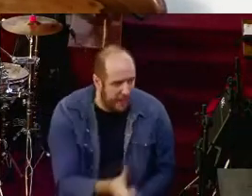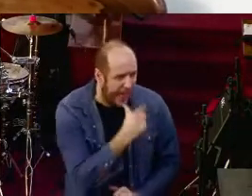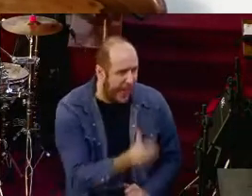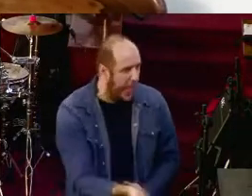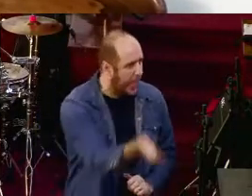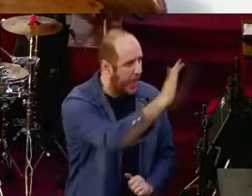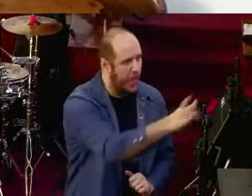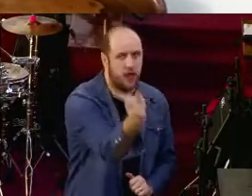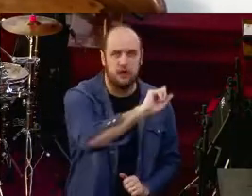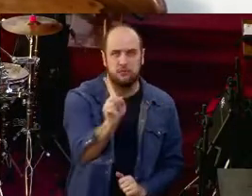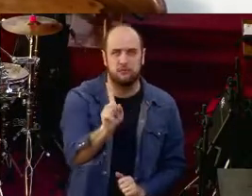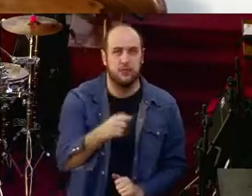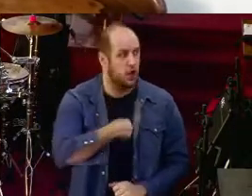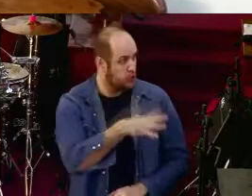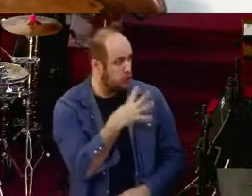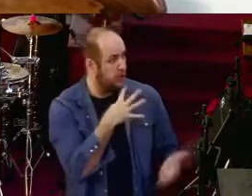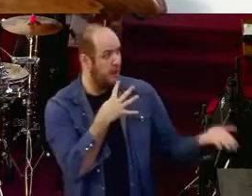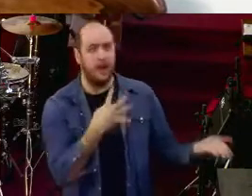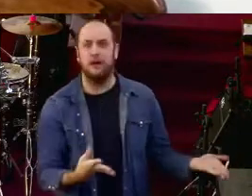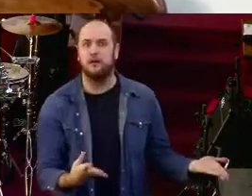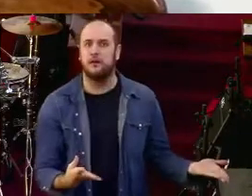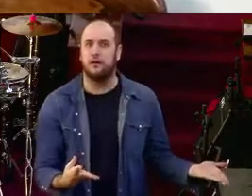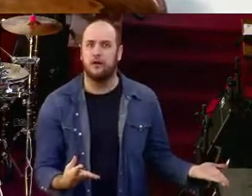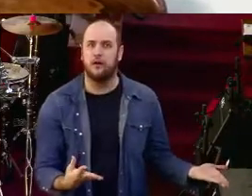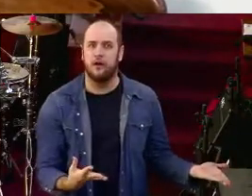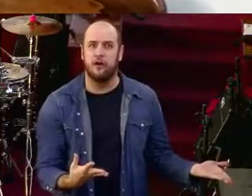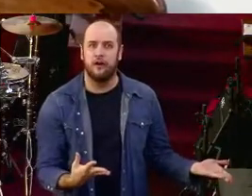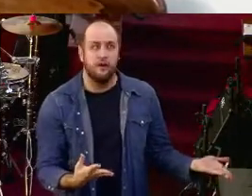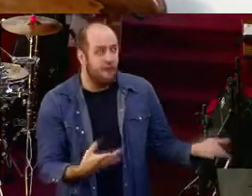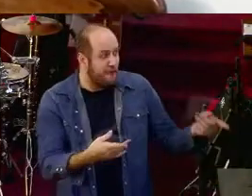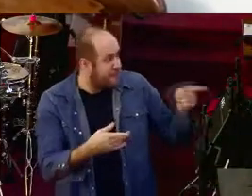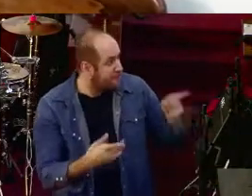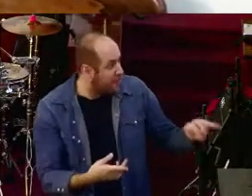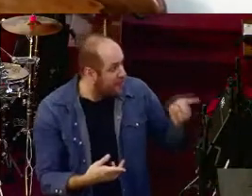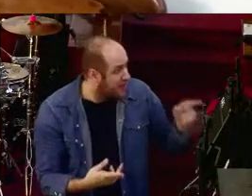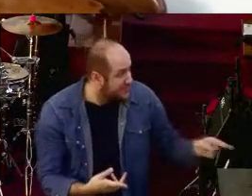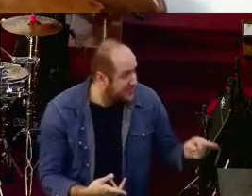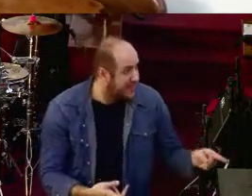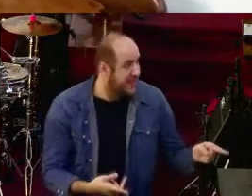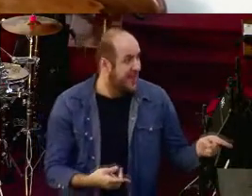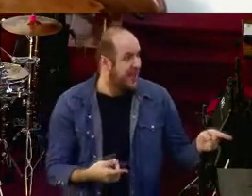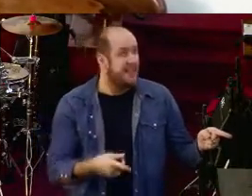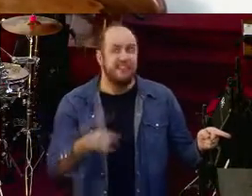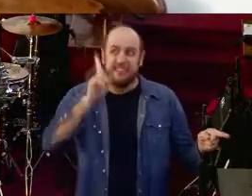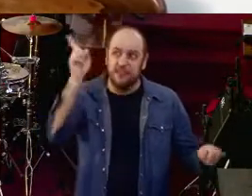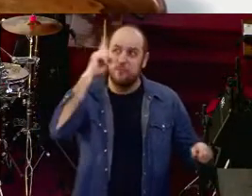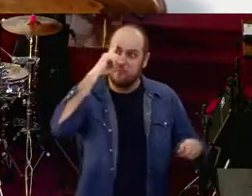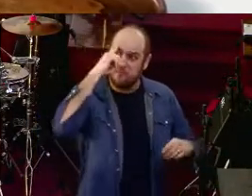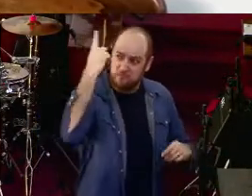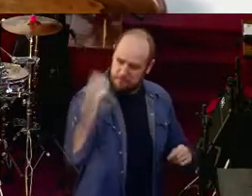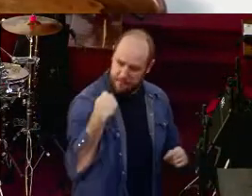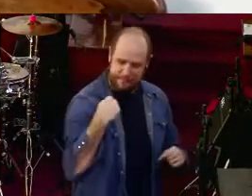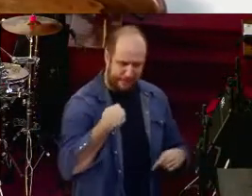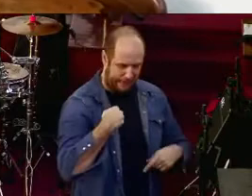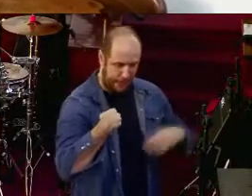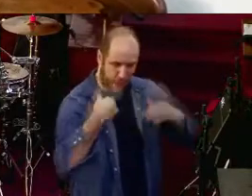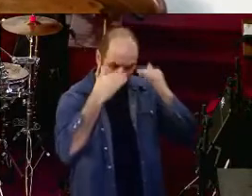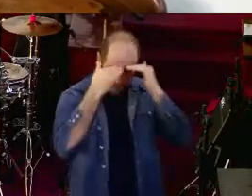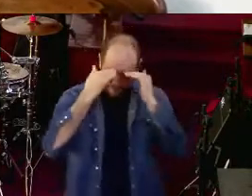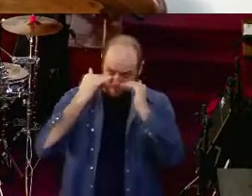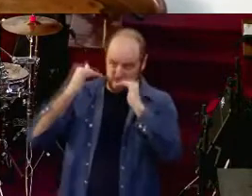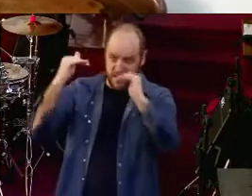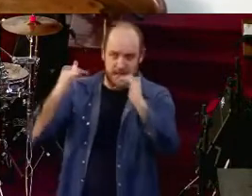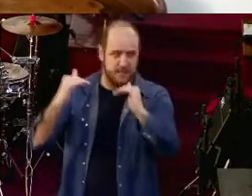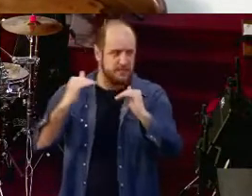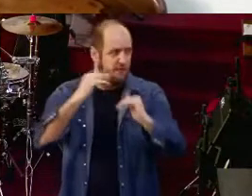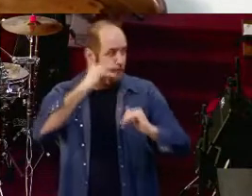Senhor. Aquele que me disse, vai e batiza com água, disse para mim,